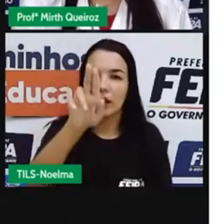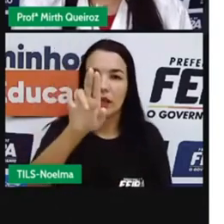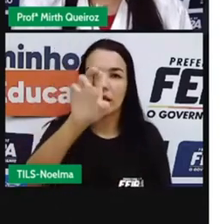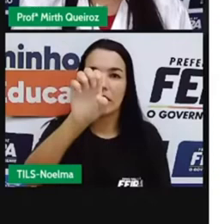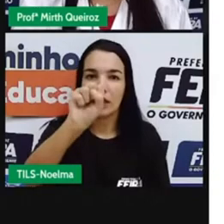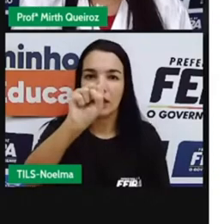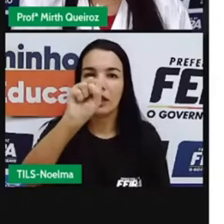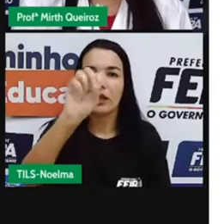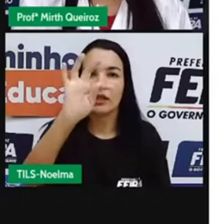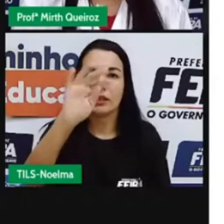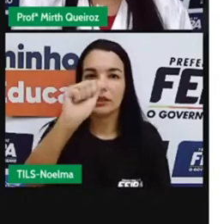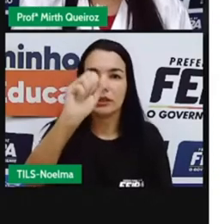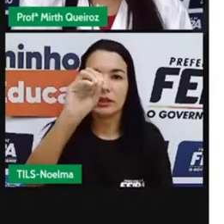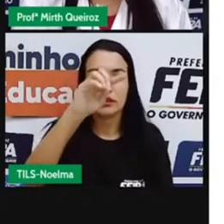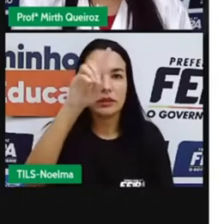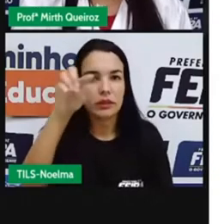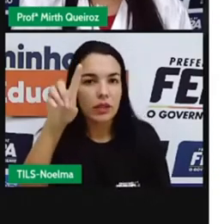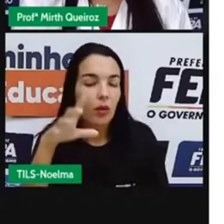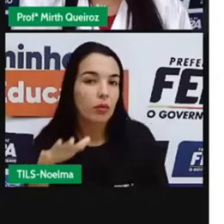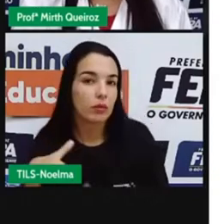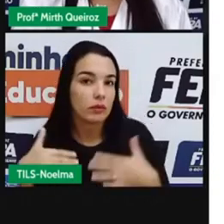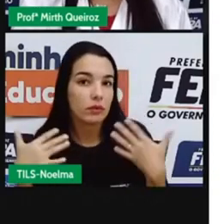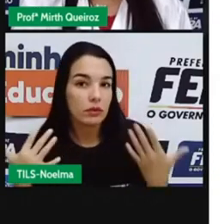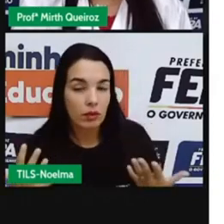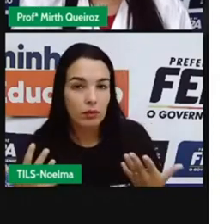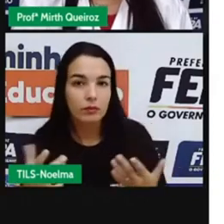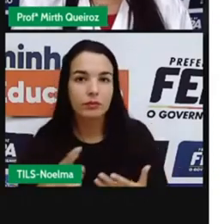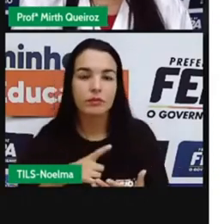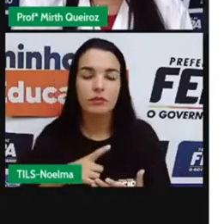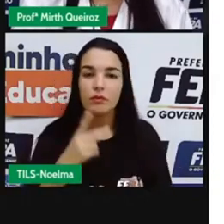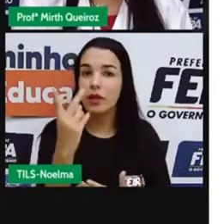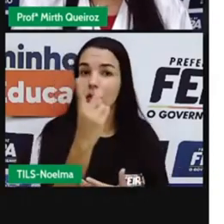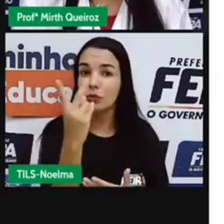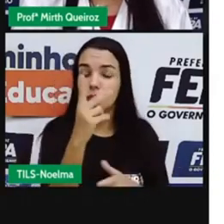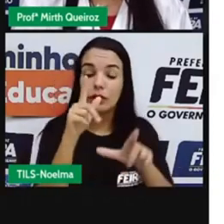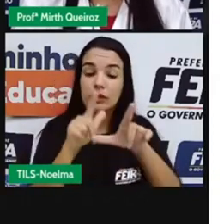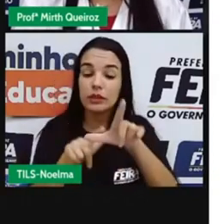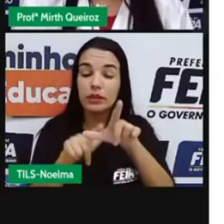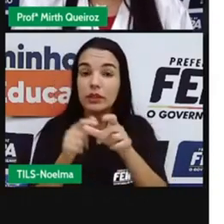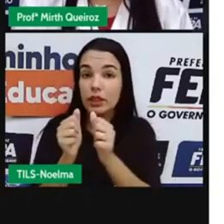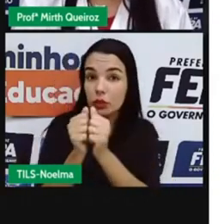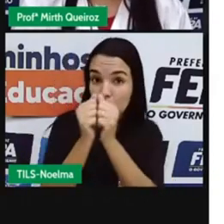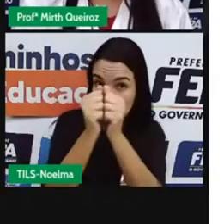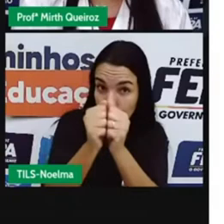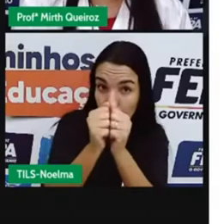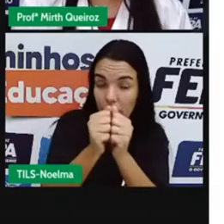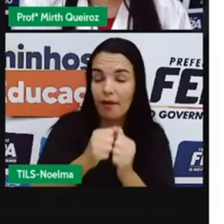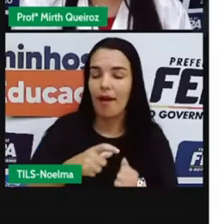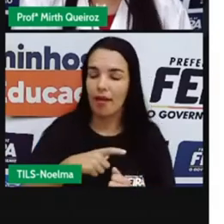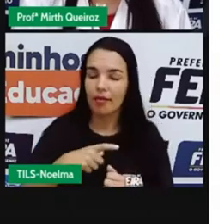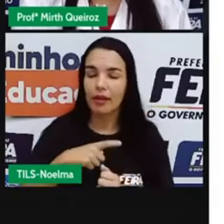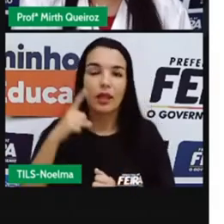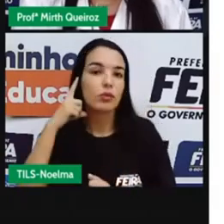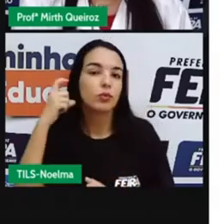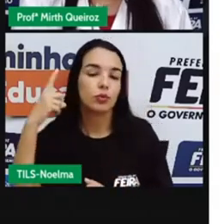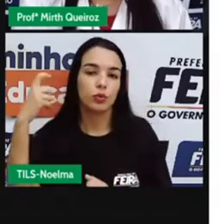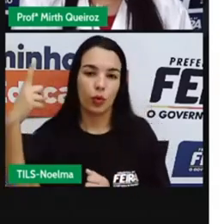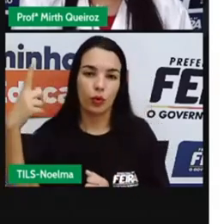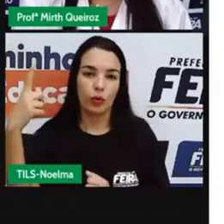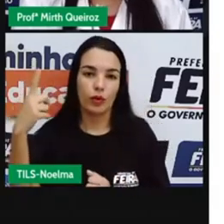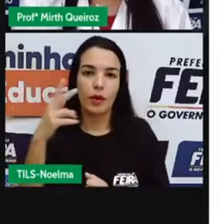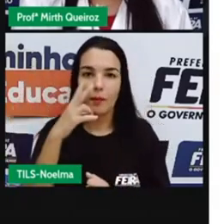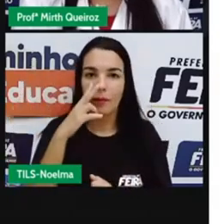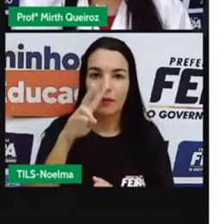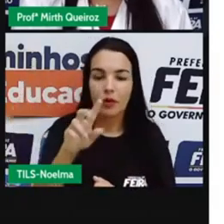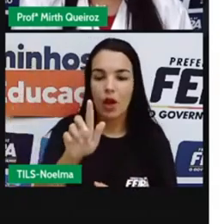duas letras que apresentam apenas um som, que é o som de Q. Guirlanda, a gente não fala guirlanda, guirlanda. Então,